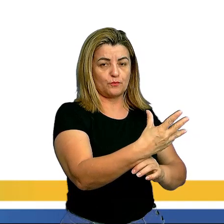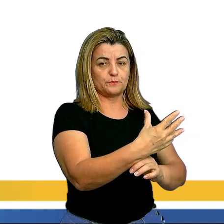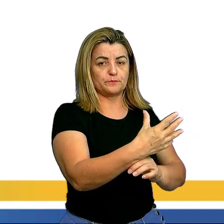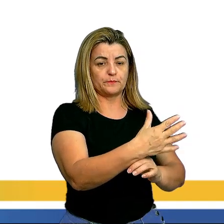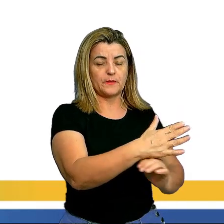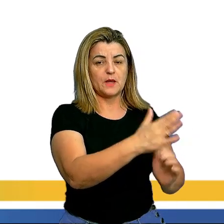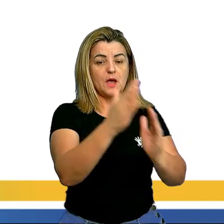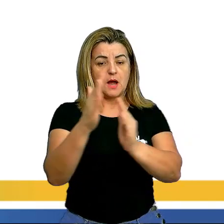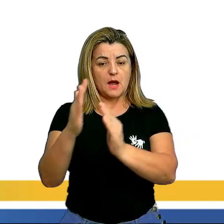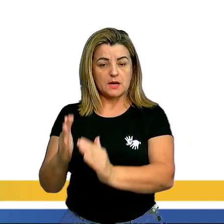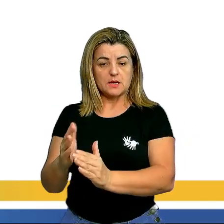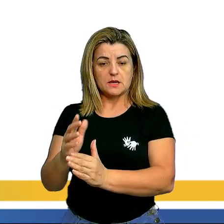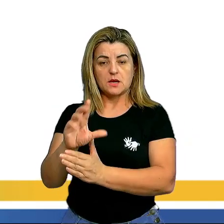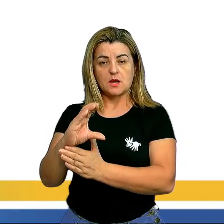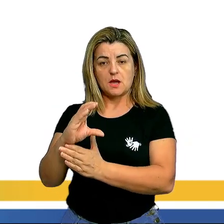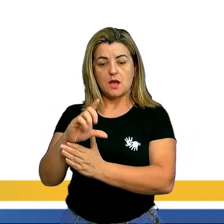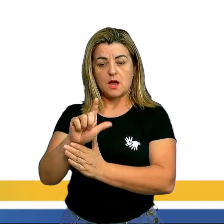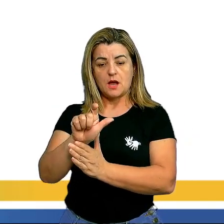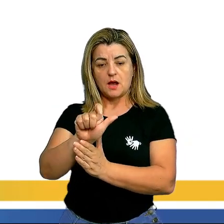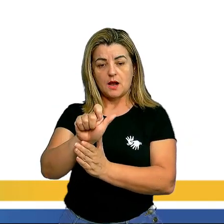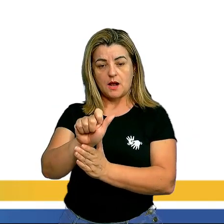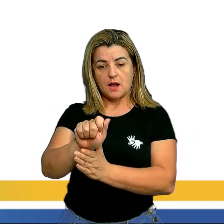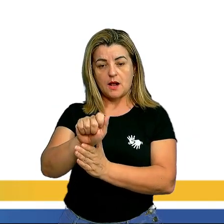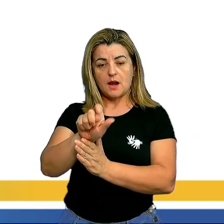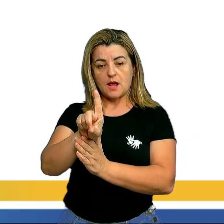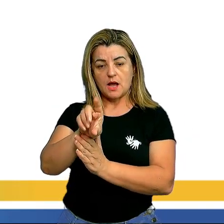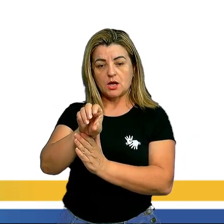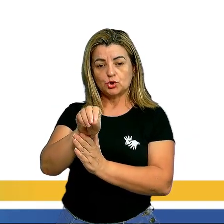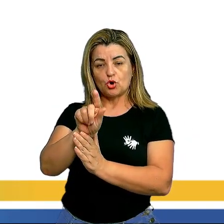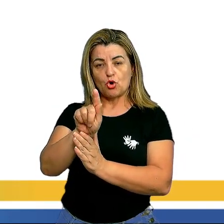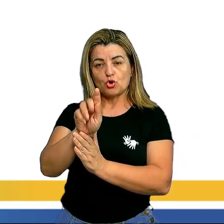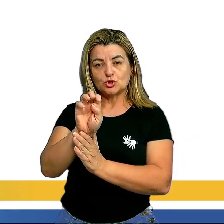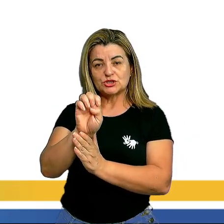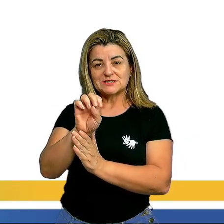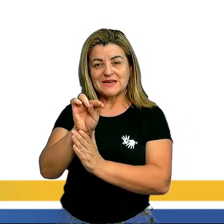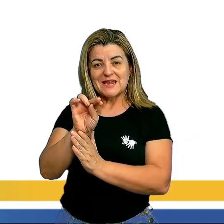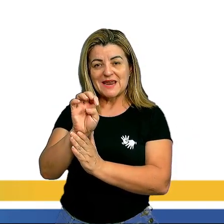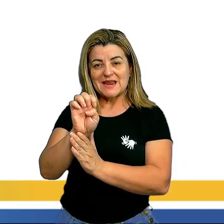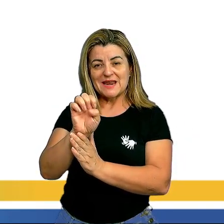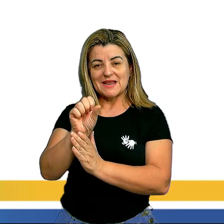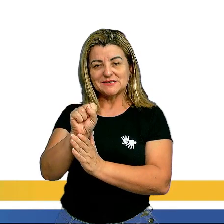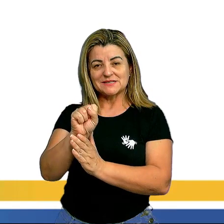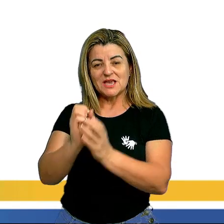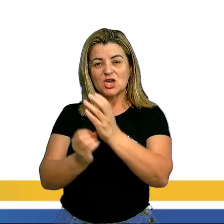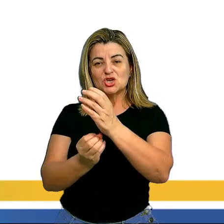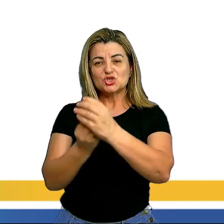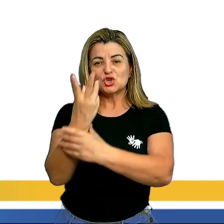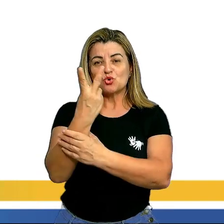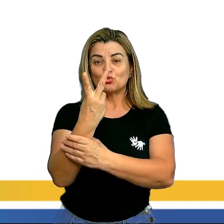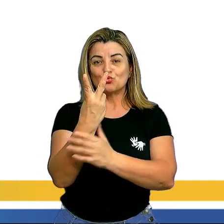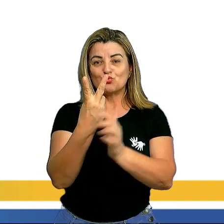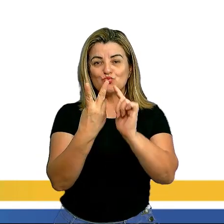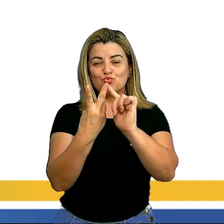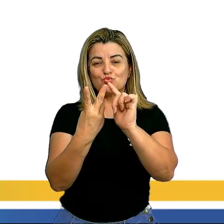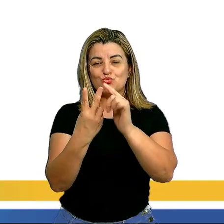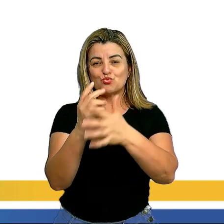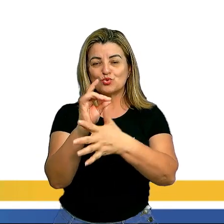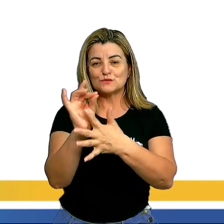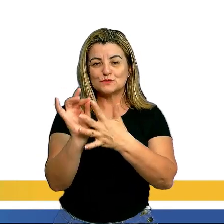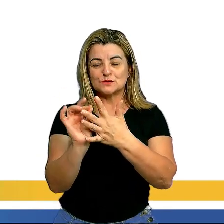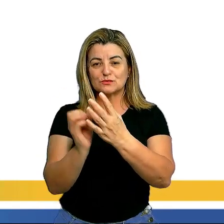do cladogênese, essa espécie acabou gerando duas espécies diferentes, ou seja, teve